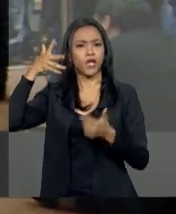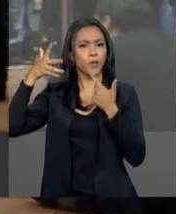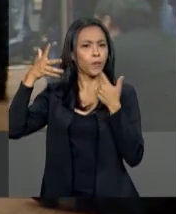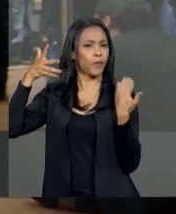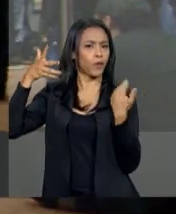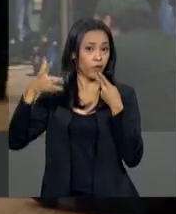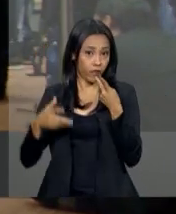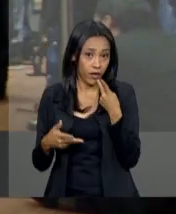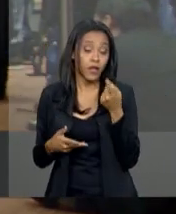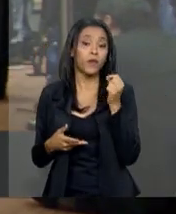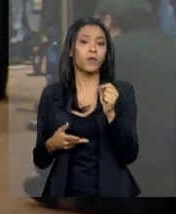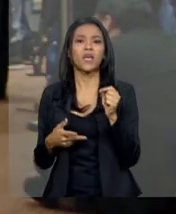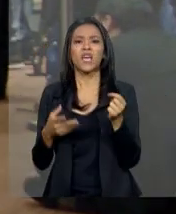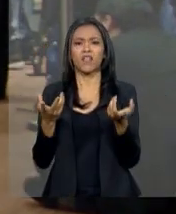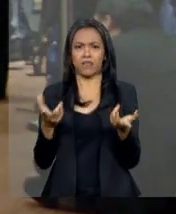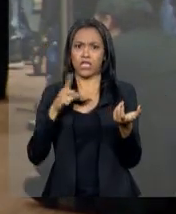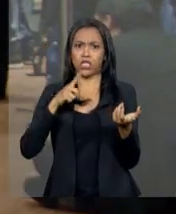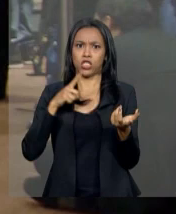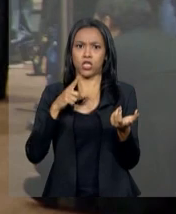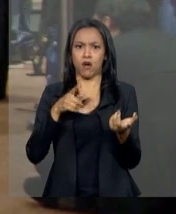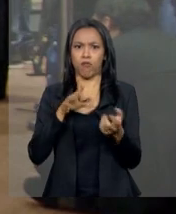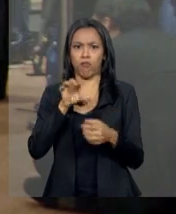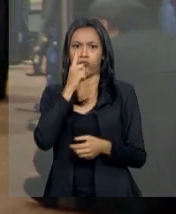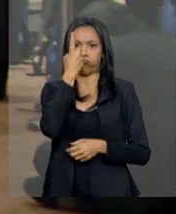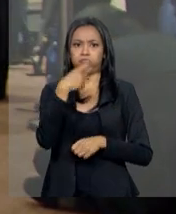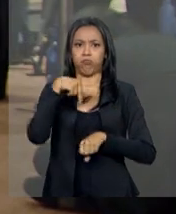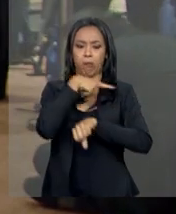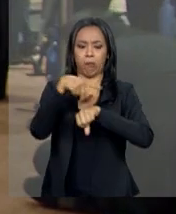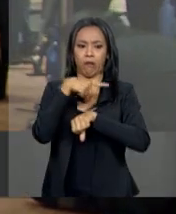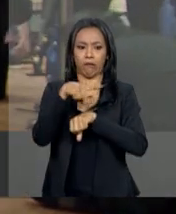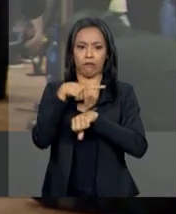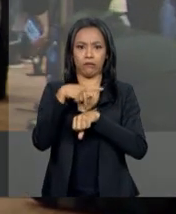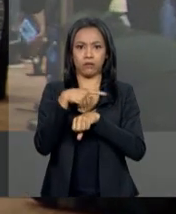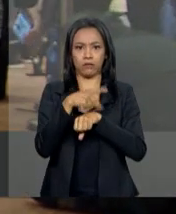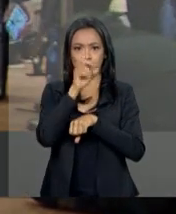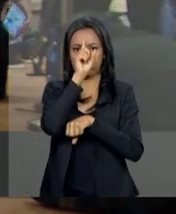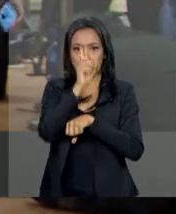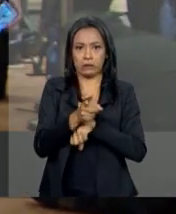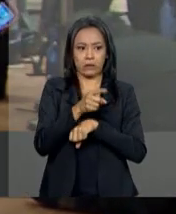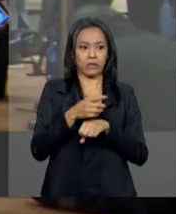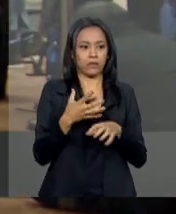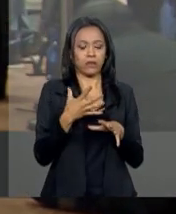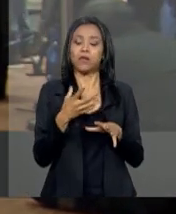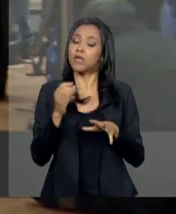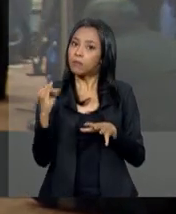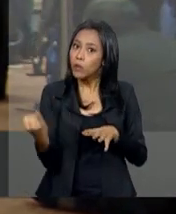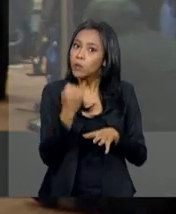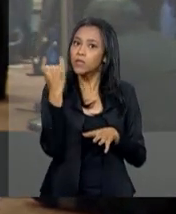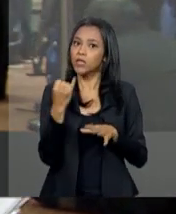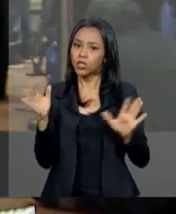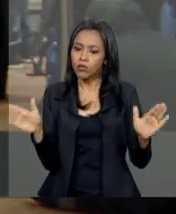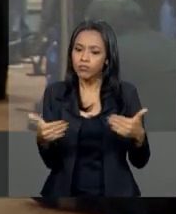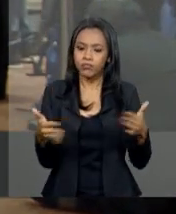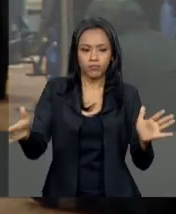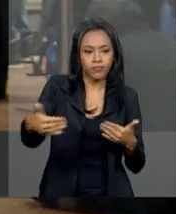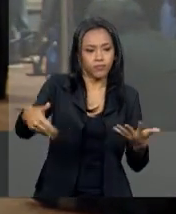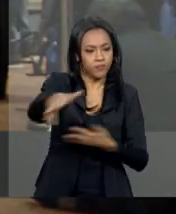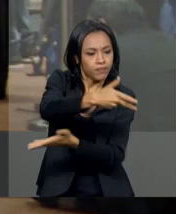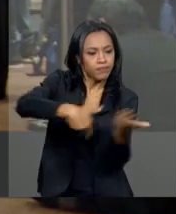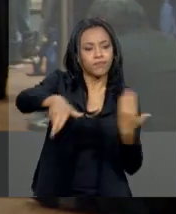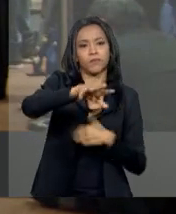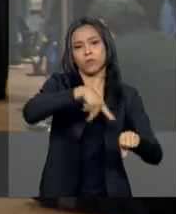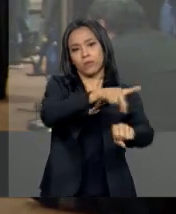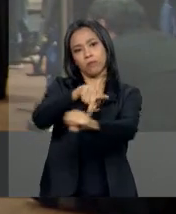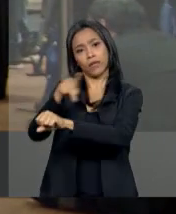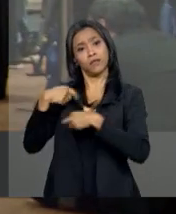falou sobre uma crescente polarização no mundo alertou para a importância do multilateralismo e também do respeito ao direito internacional e de